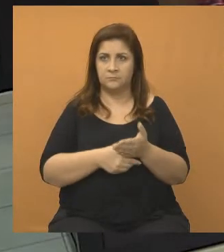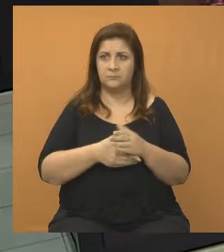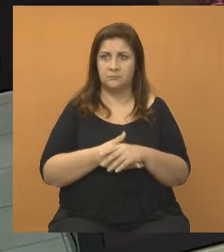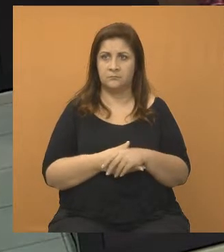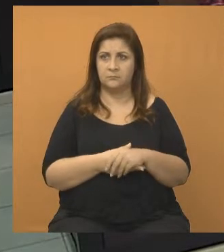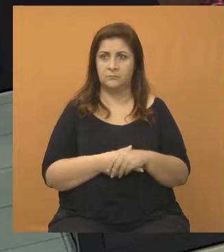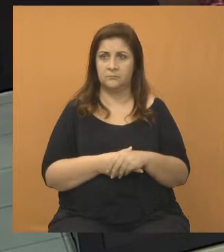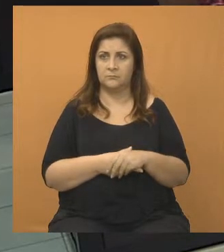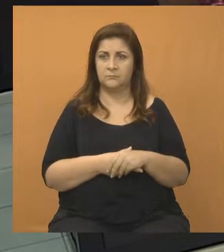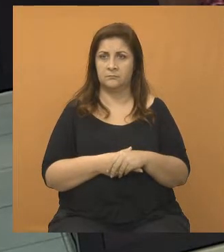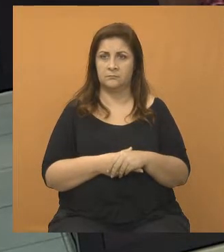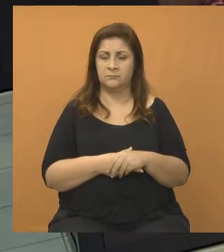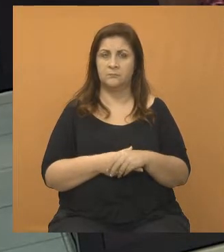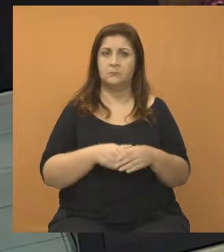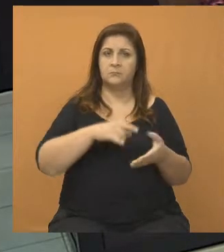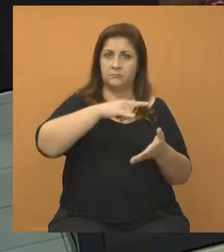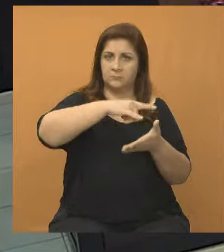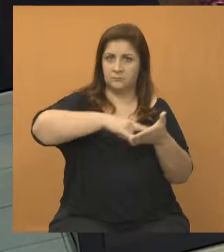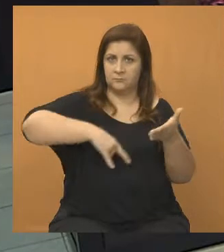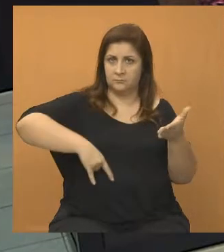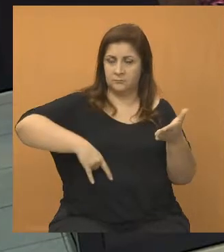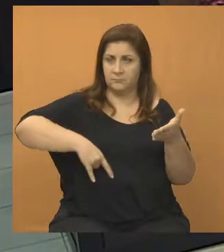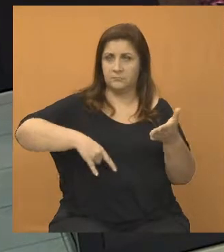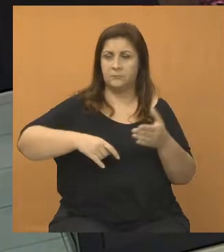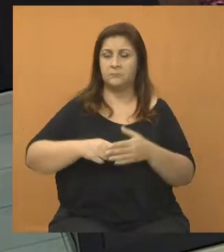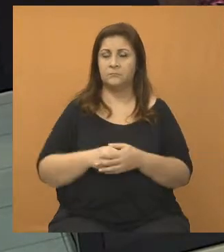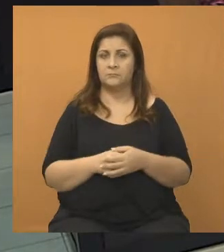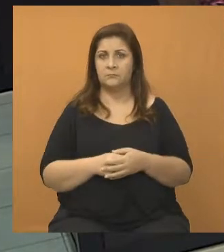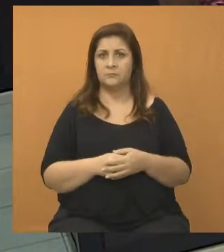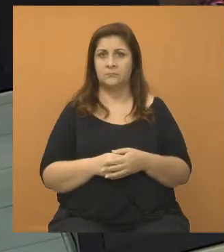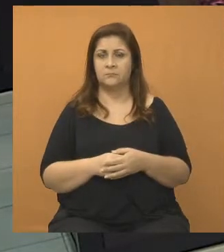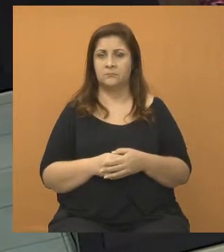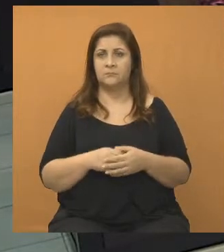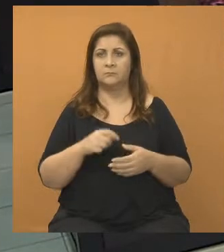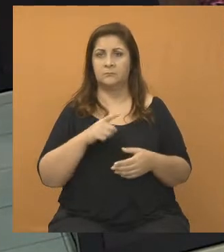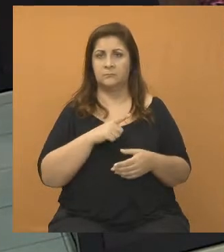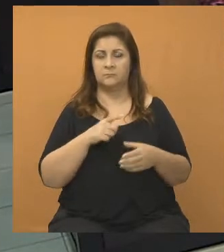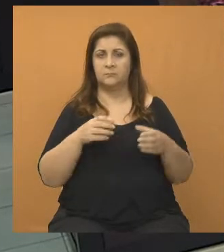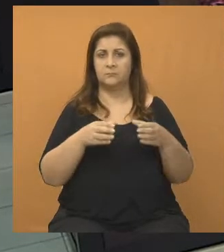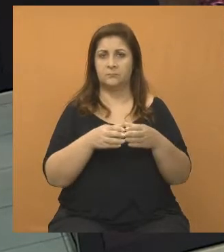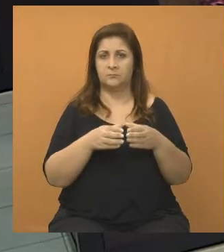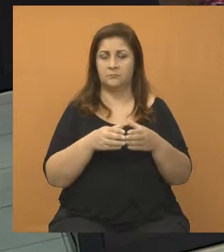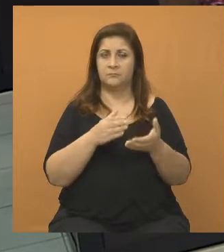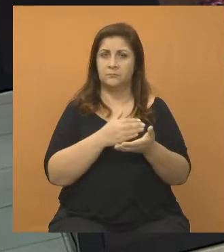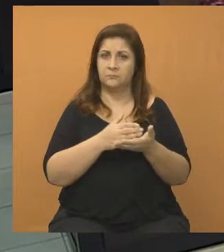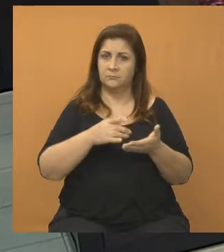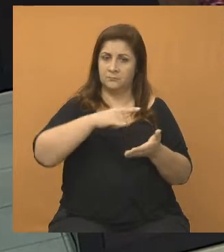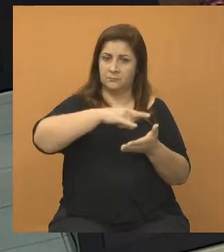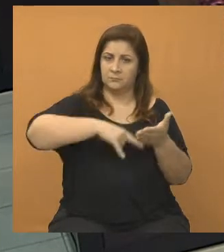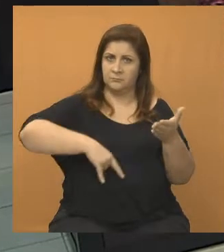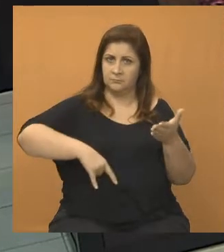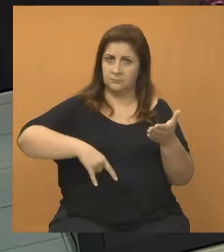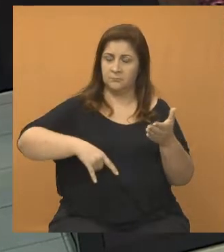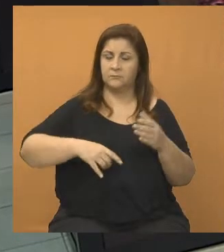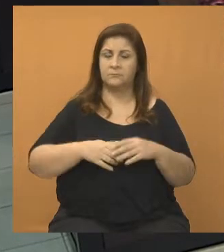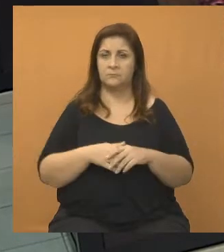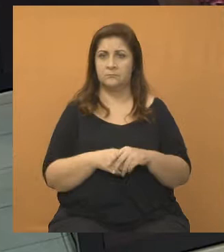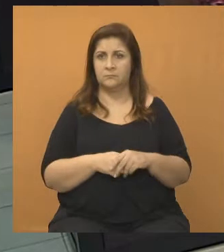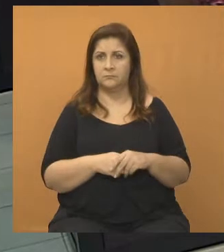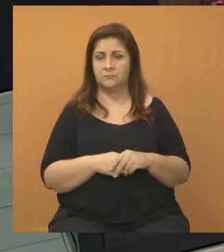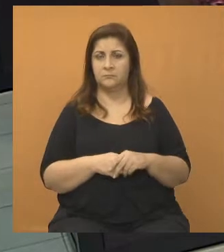também já começou o cadastro para inscrição. Alguns bairros já começou para inscrição na Cidade Legal. Alguns já